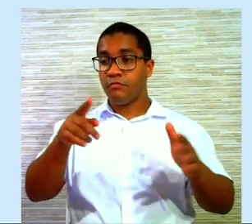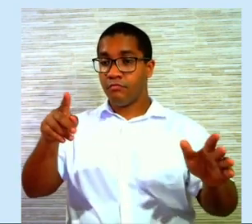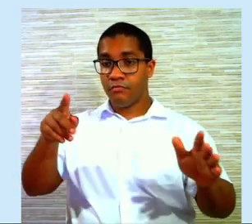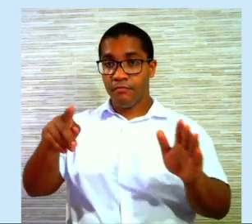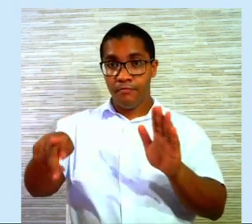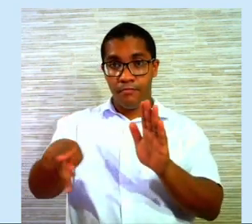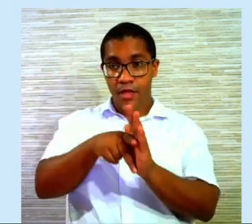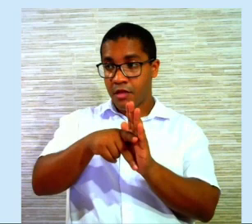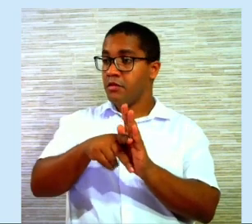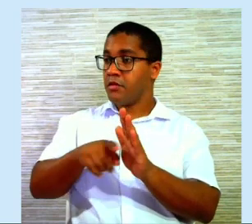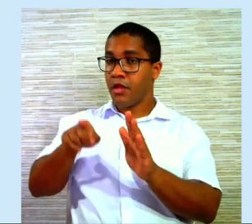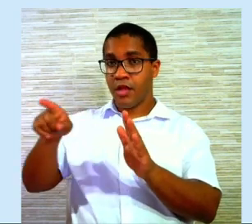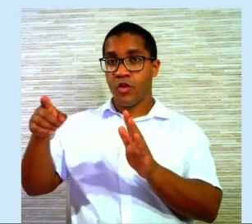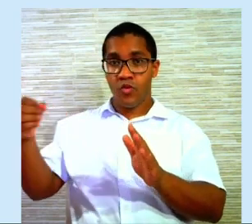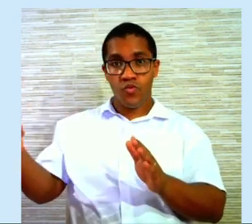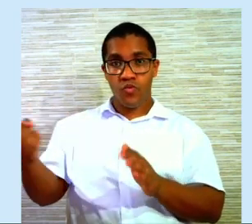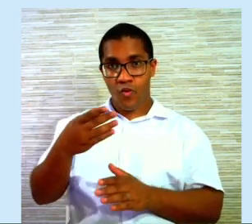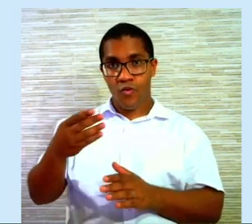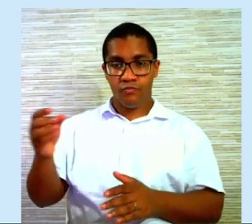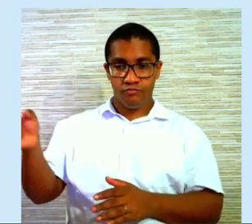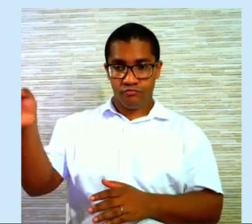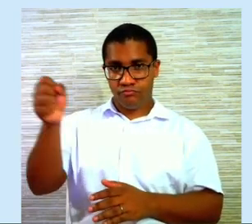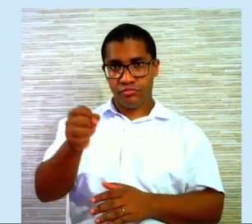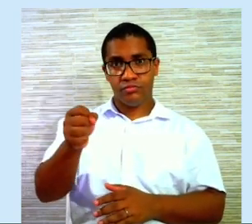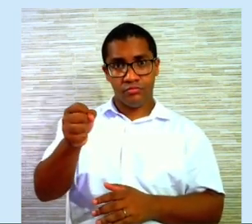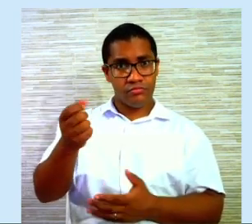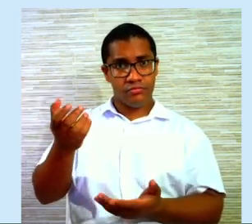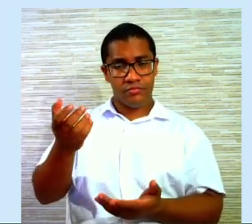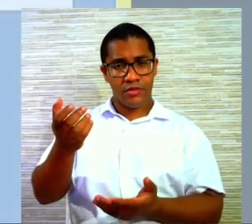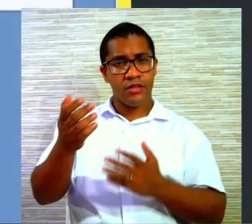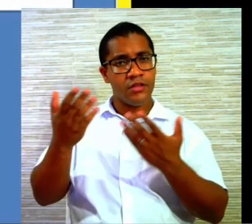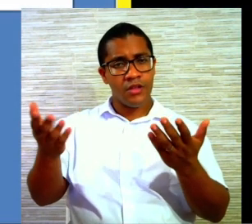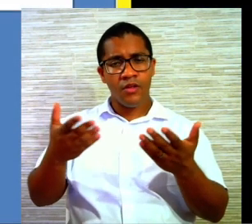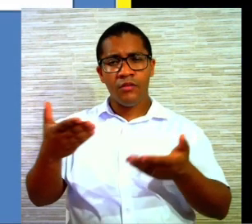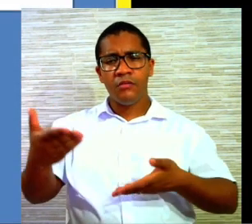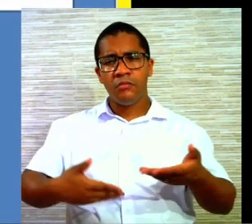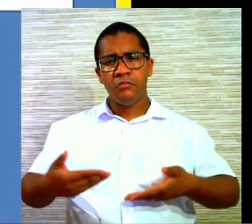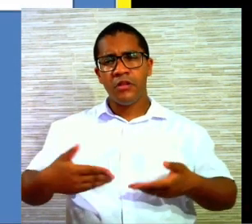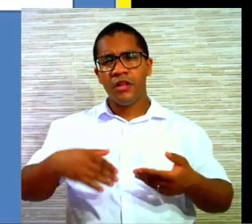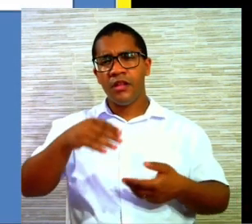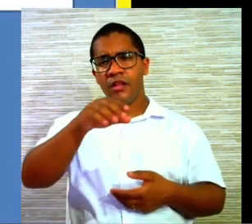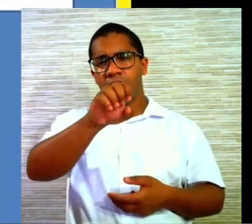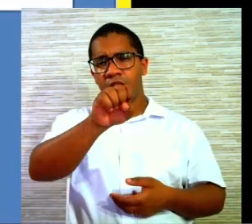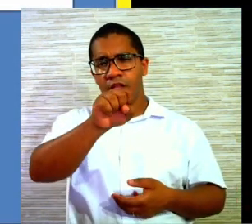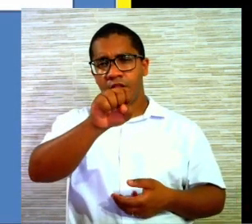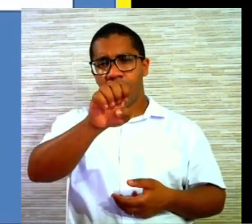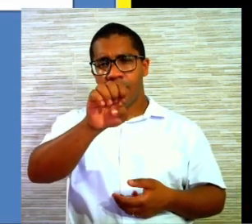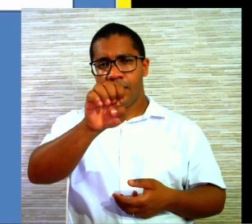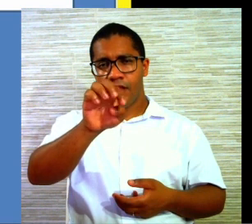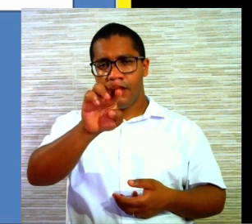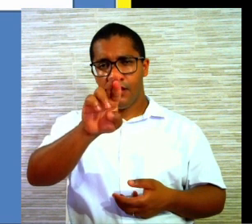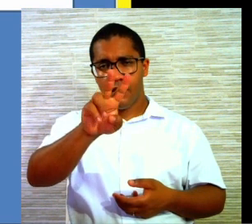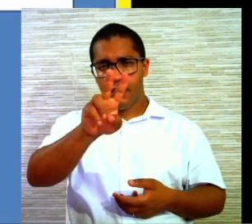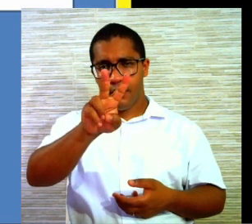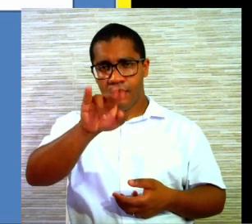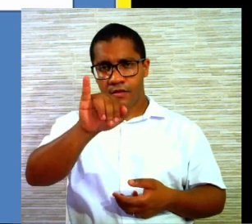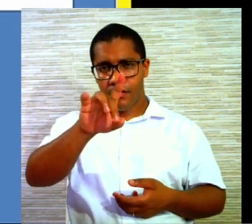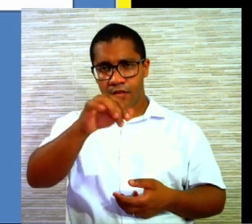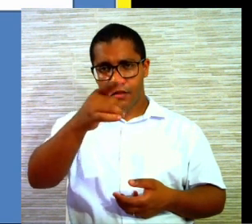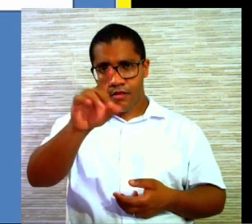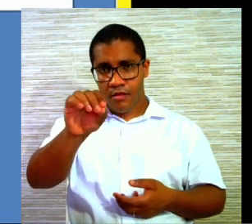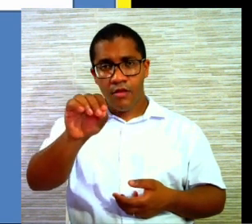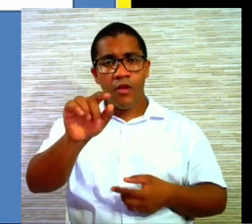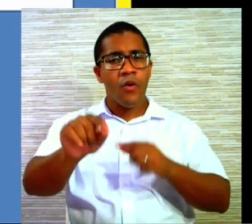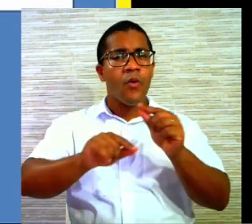né? Então, não é, aí simplesmente servidão. O que vem a ser servidão? Então, olha aí, por gentileza,